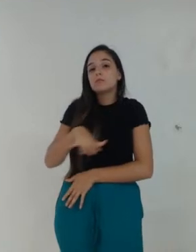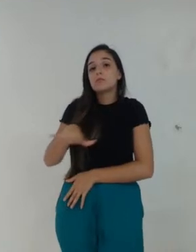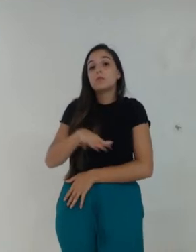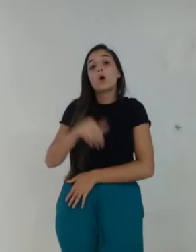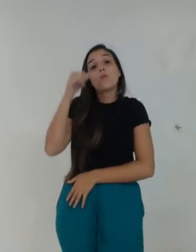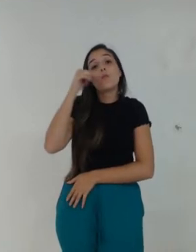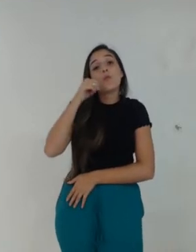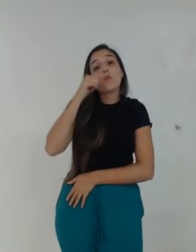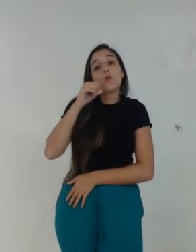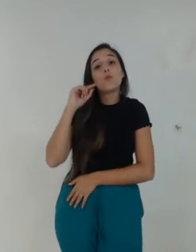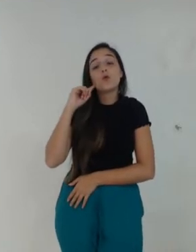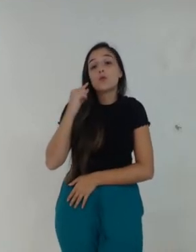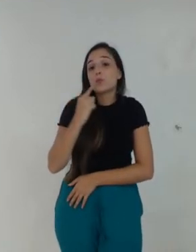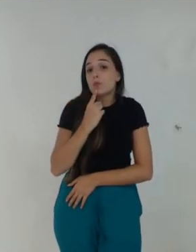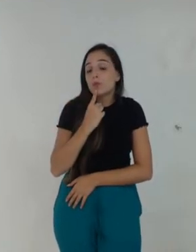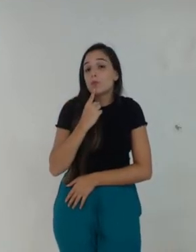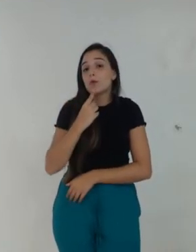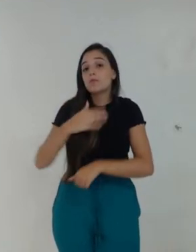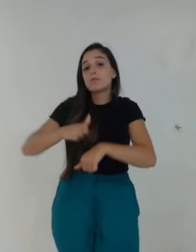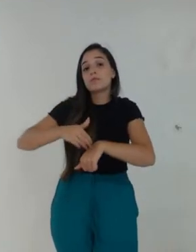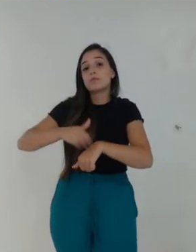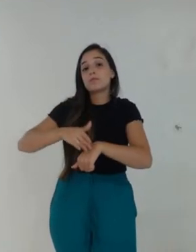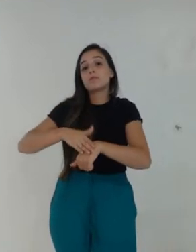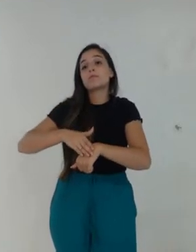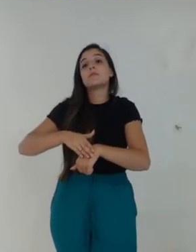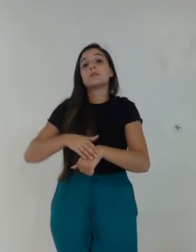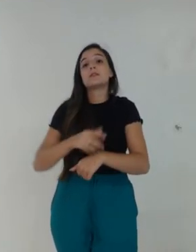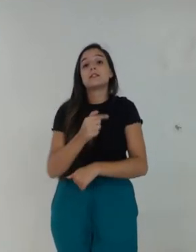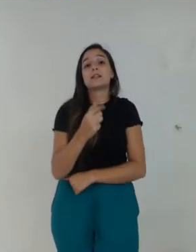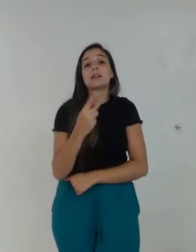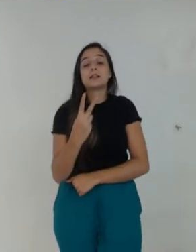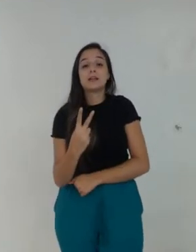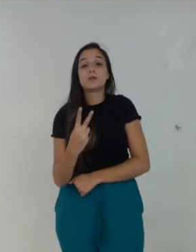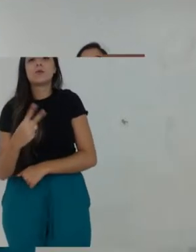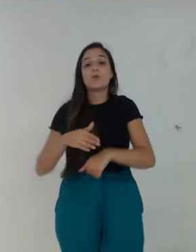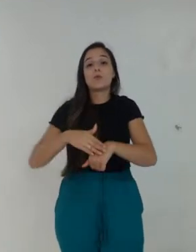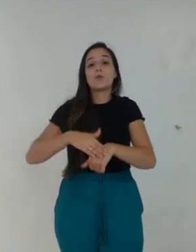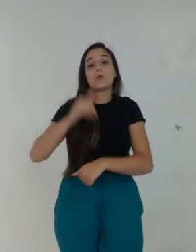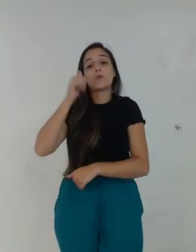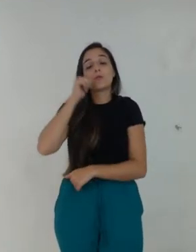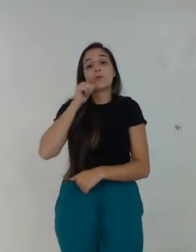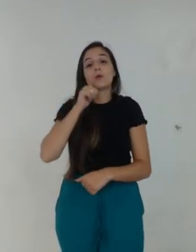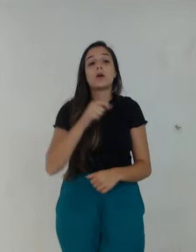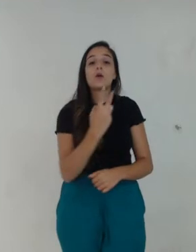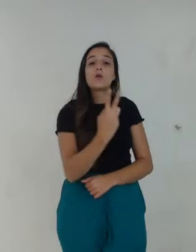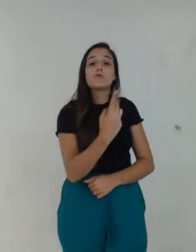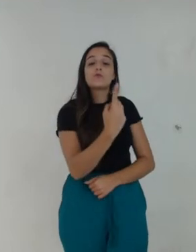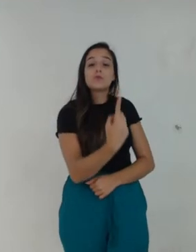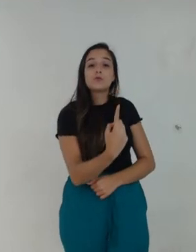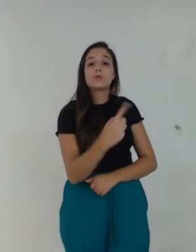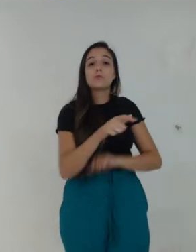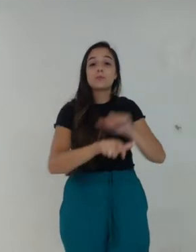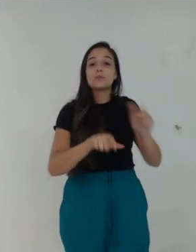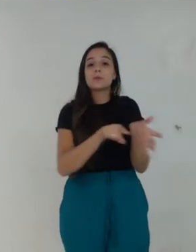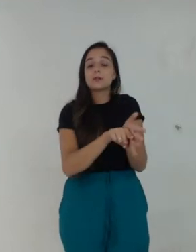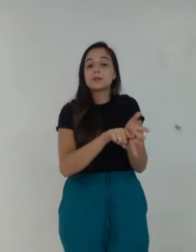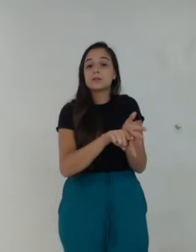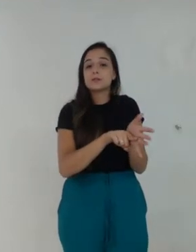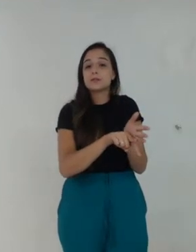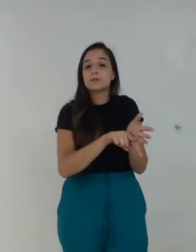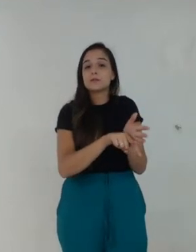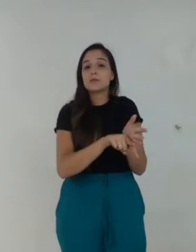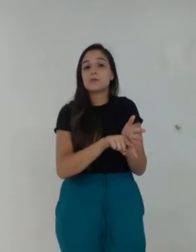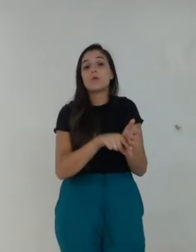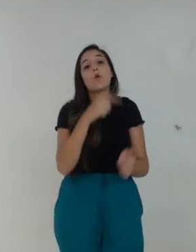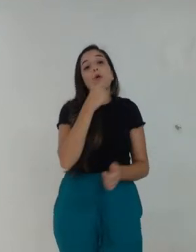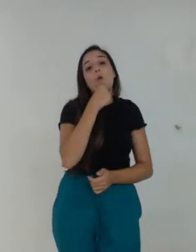mulheres surdas, 72 são de autoria feminina, e 21 pesquisas, né, de autoria de